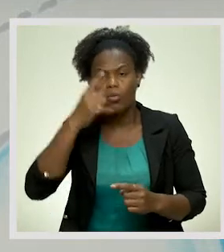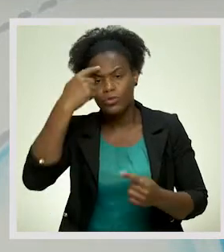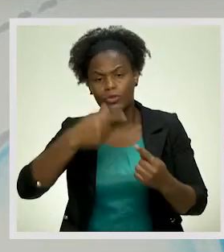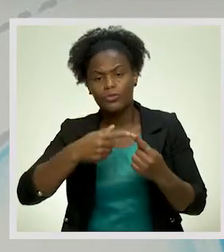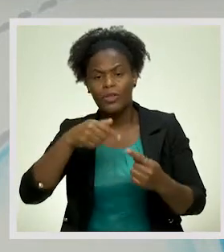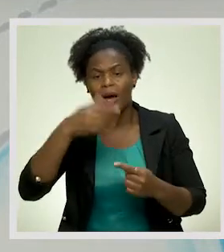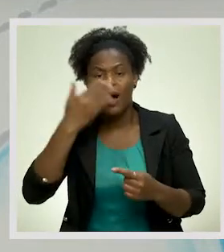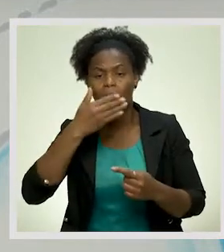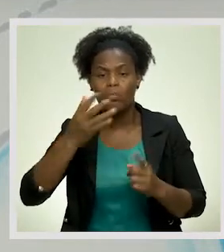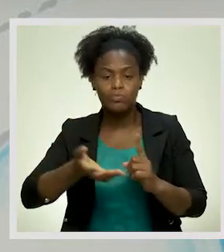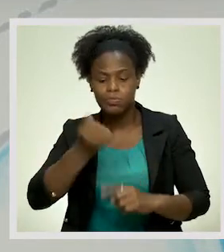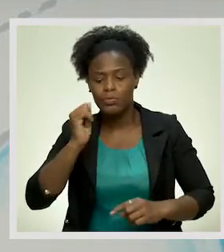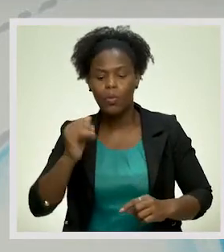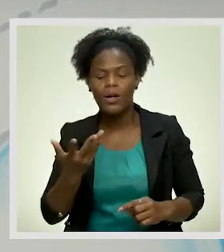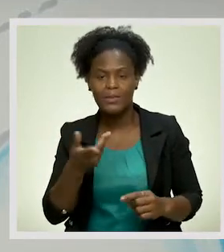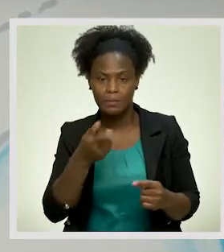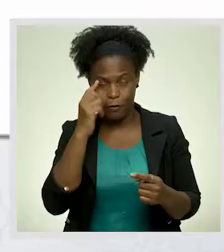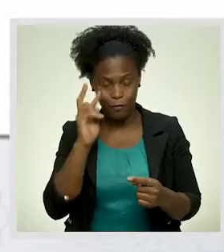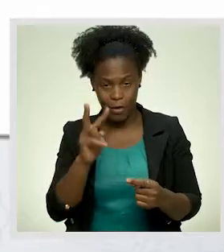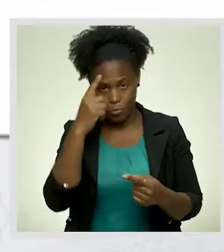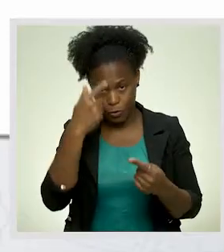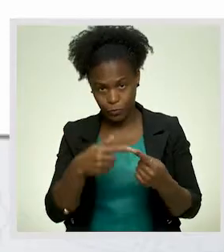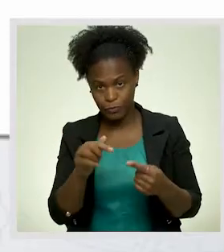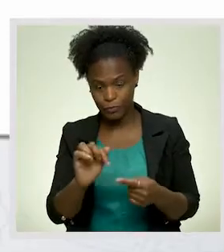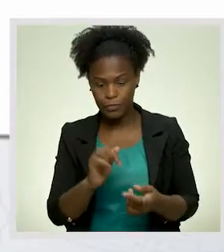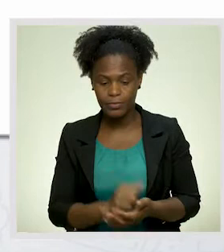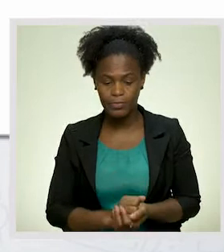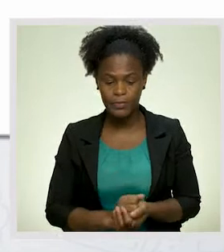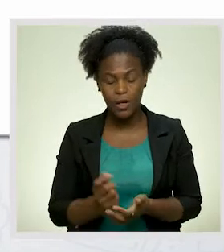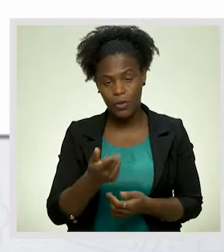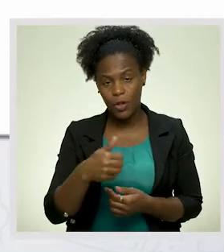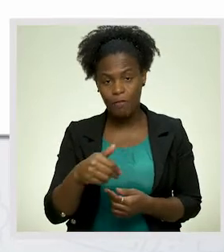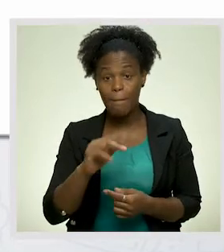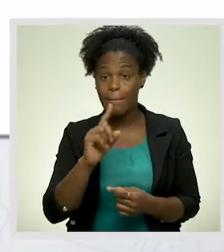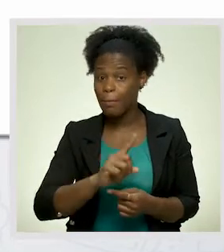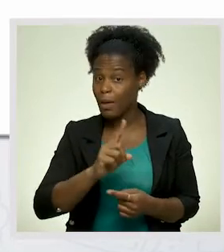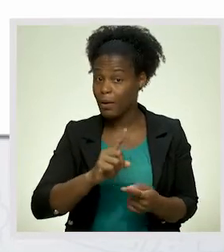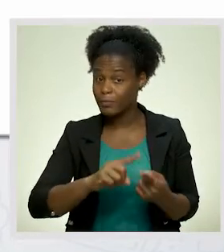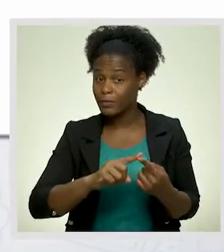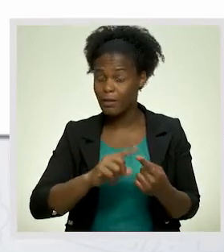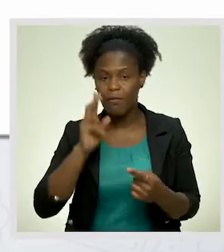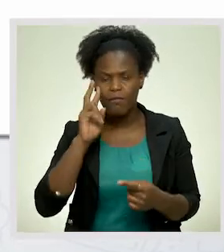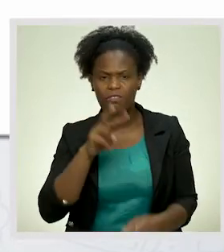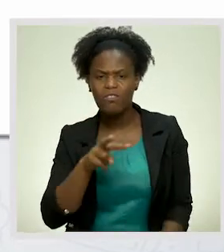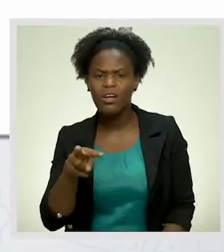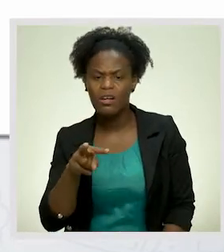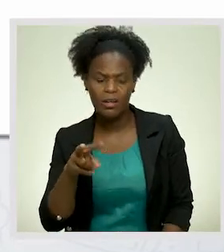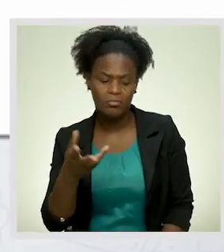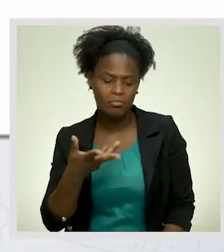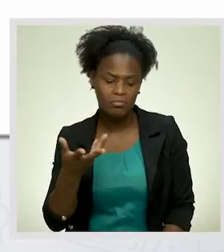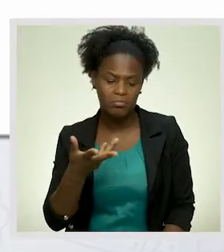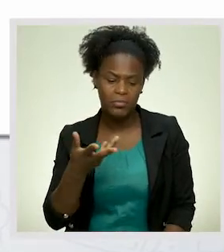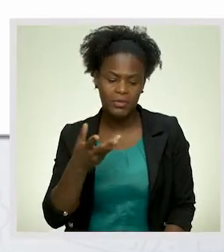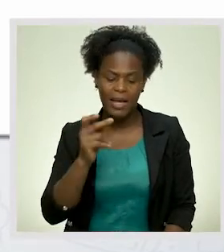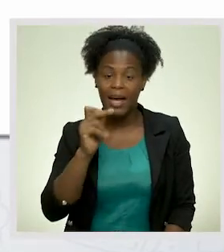objetivos a atingir nesta aula? Vamos fazer, em primeiro lugar, a identificação dos